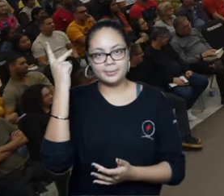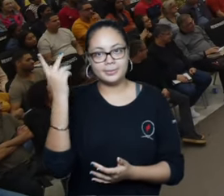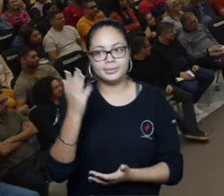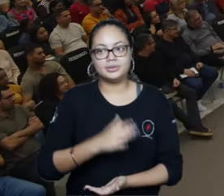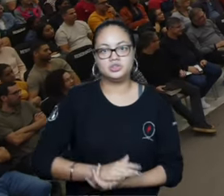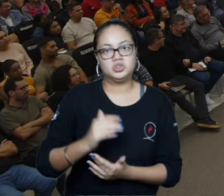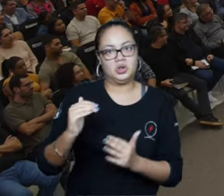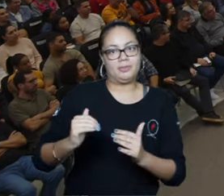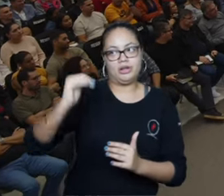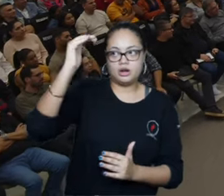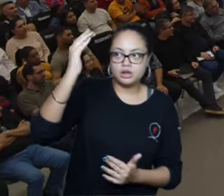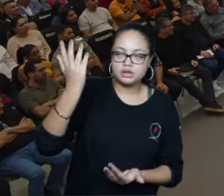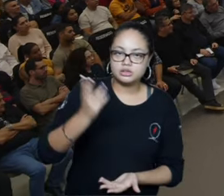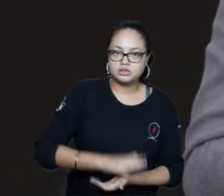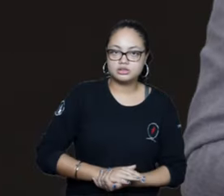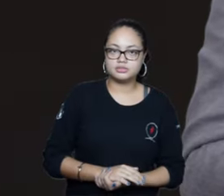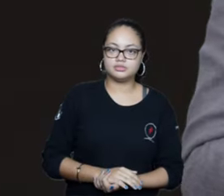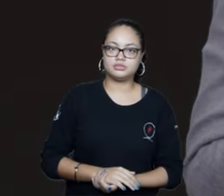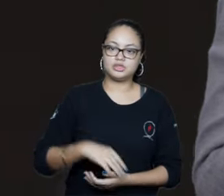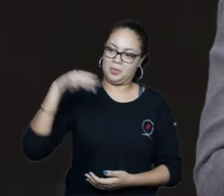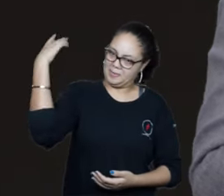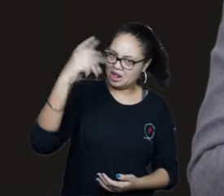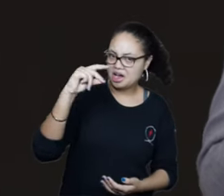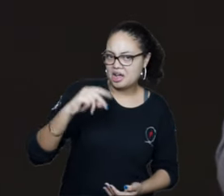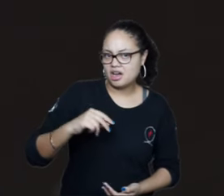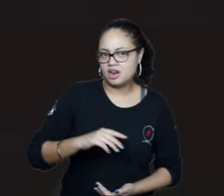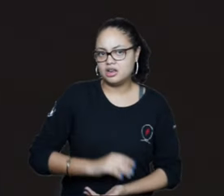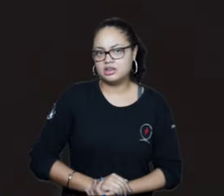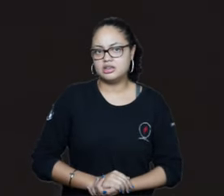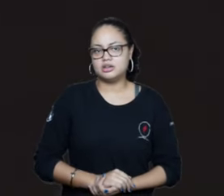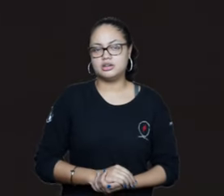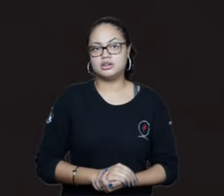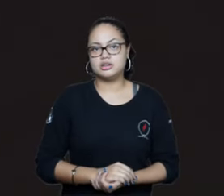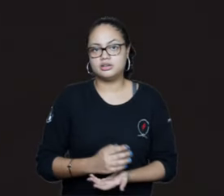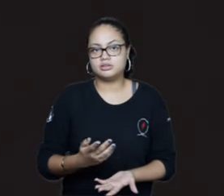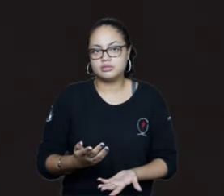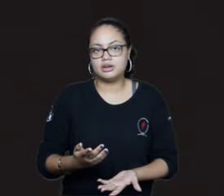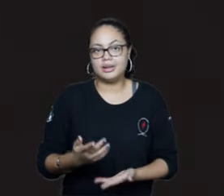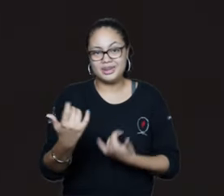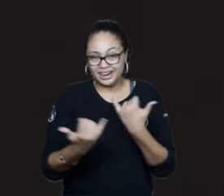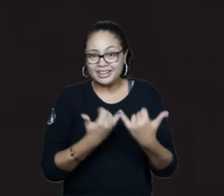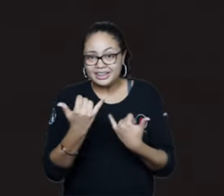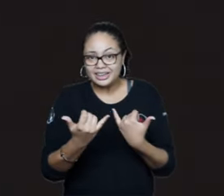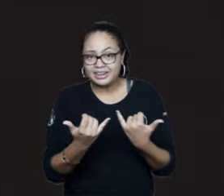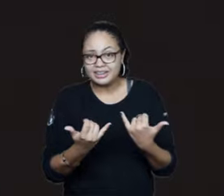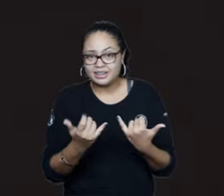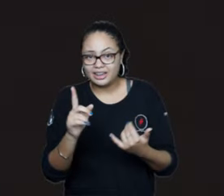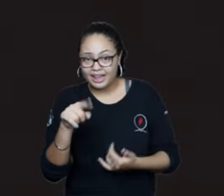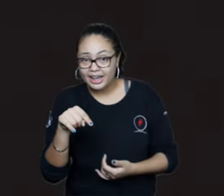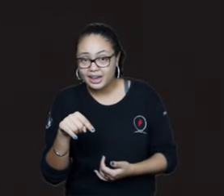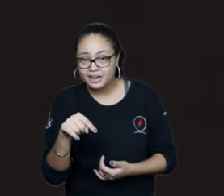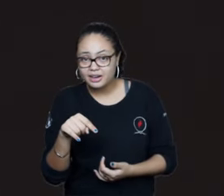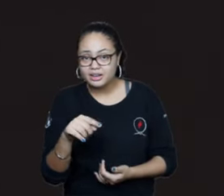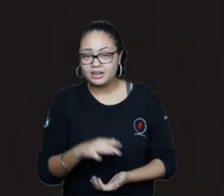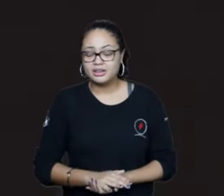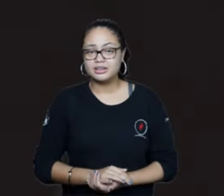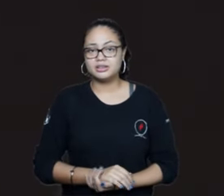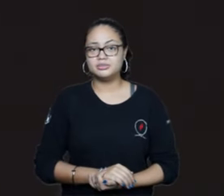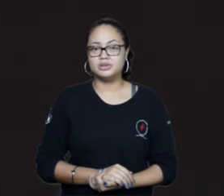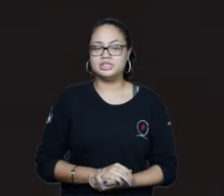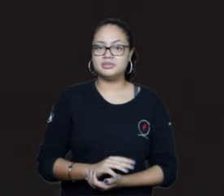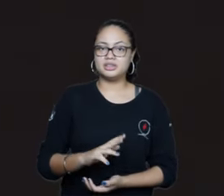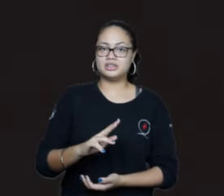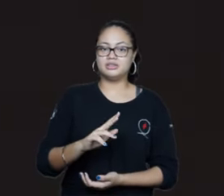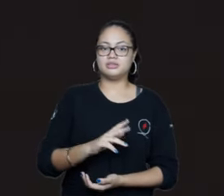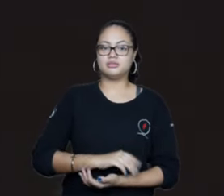você acha que quando eu dou uma pancada em quem tá precisando do país você acha que isso é brincadeira a polícia federal é